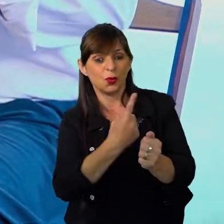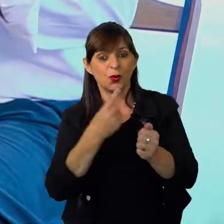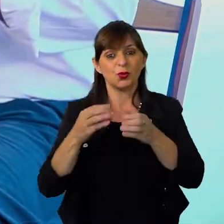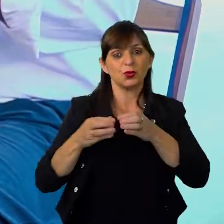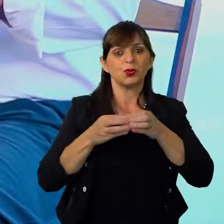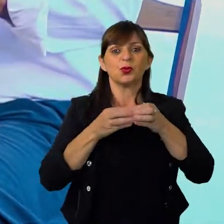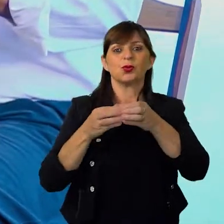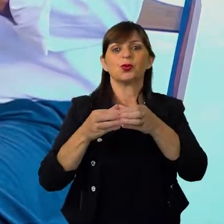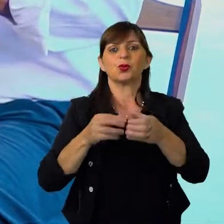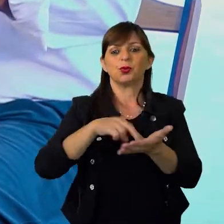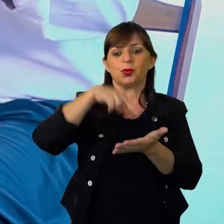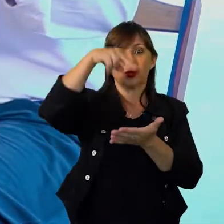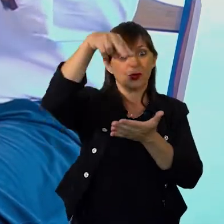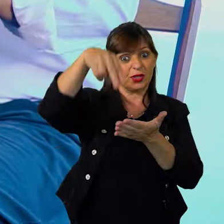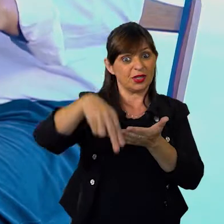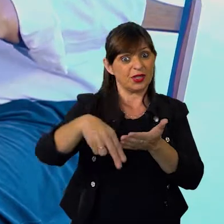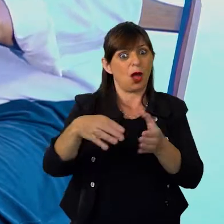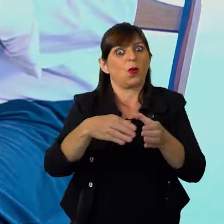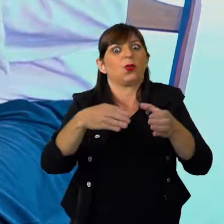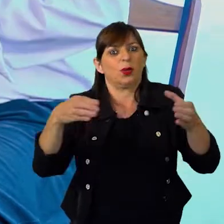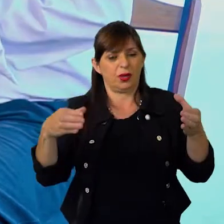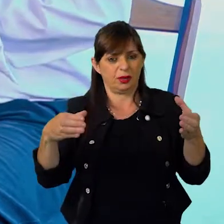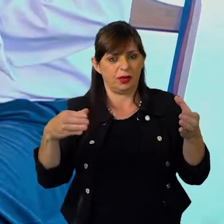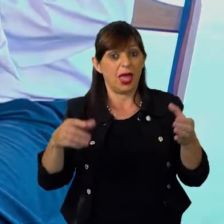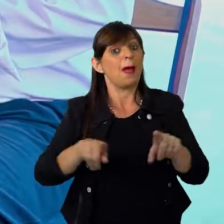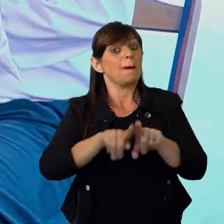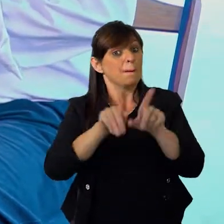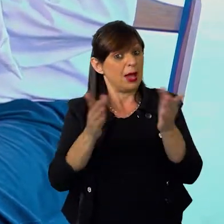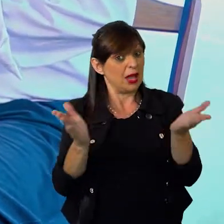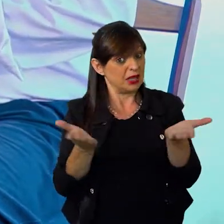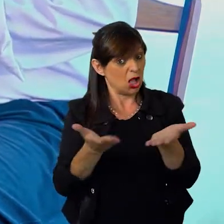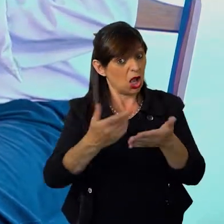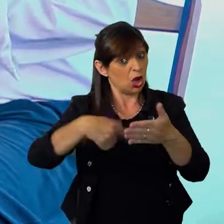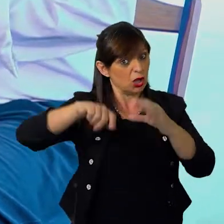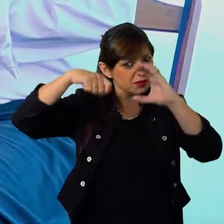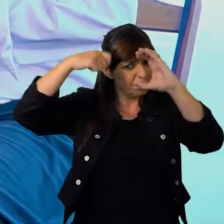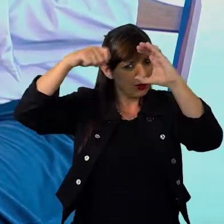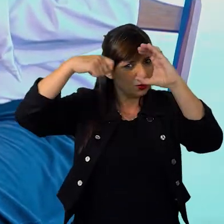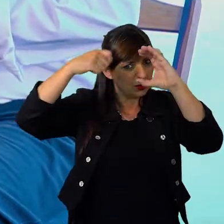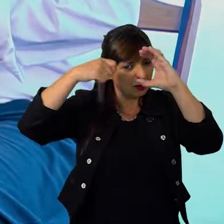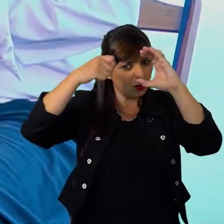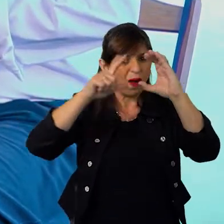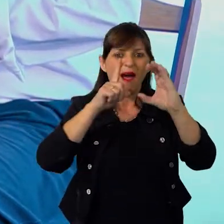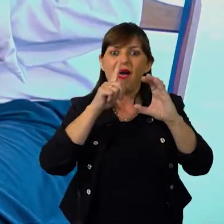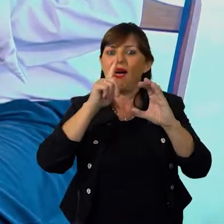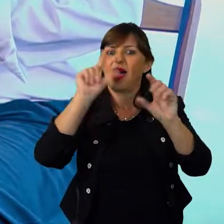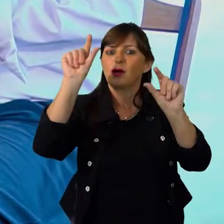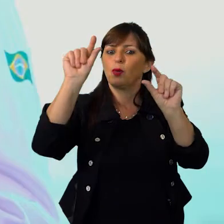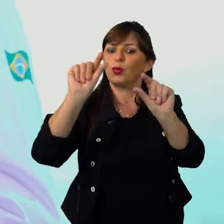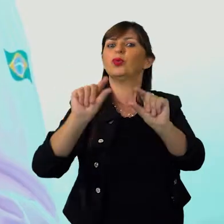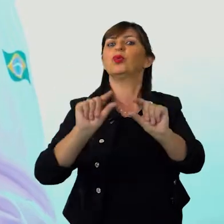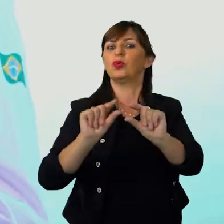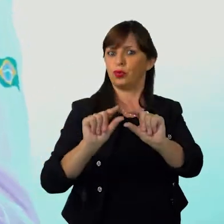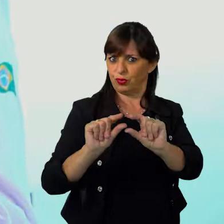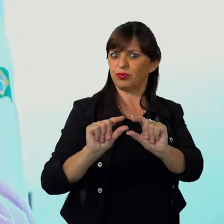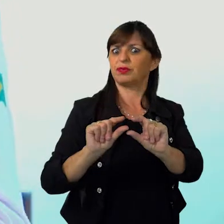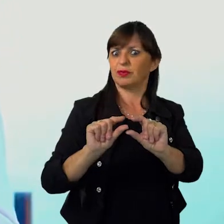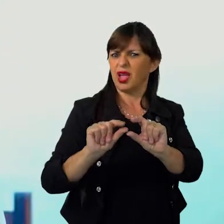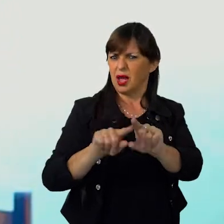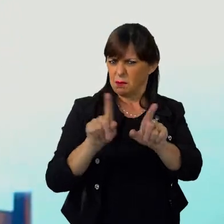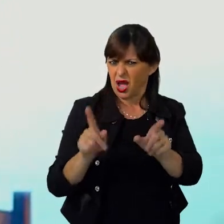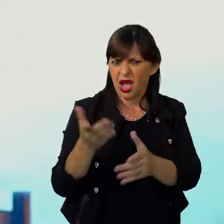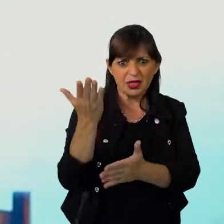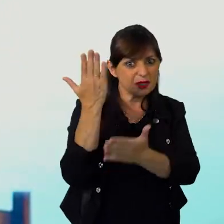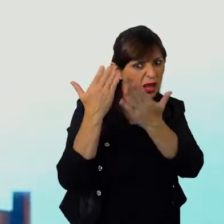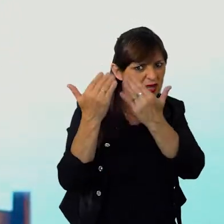para você gravamos um período de Salto Grande vazio mas o Salto Grande realmente era um ponto que